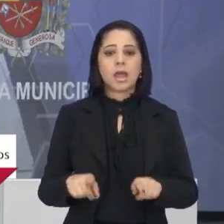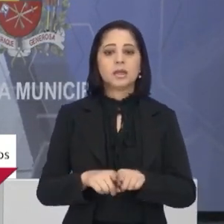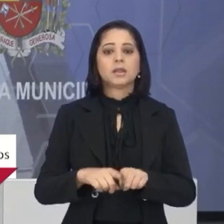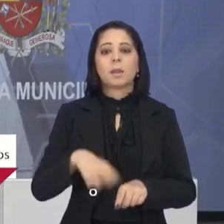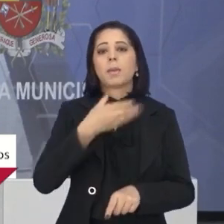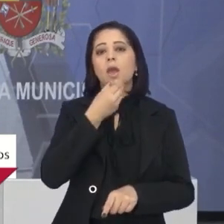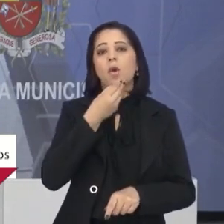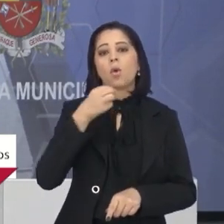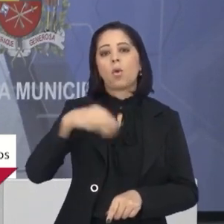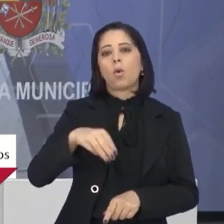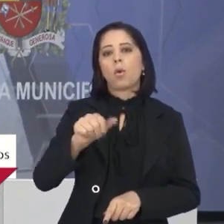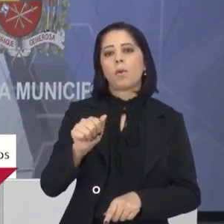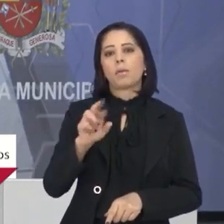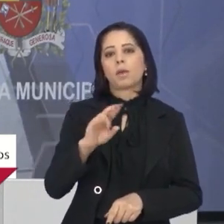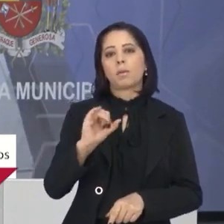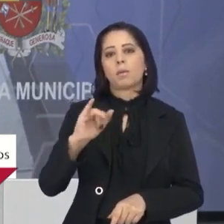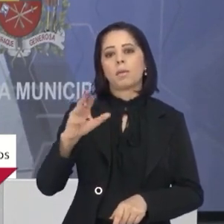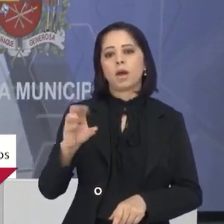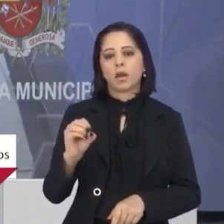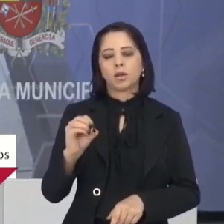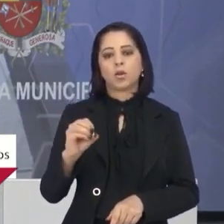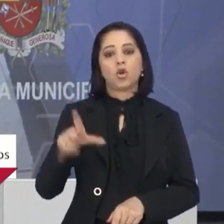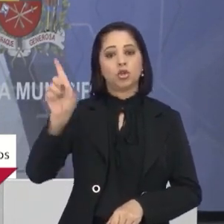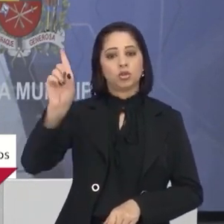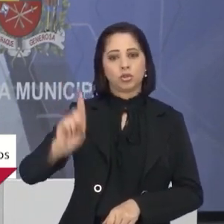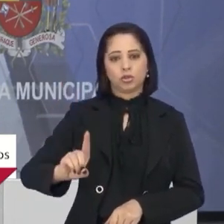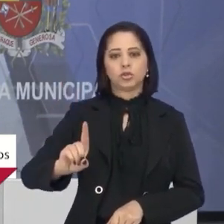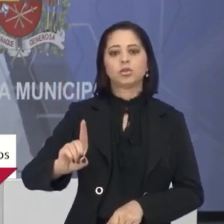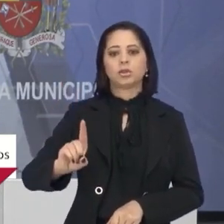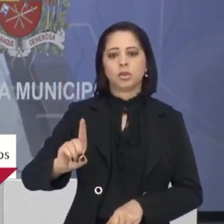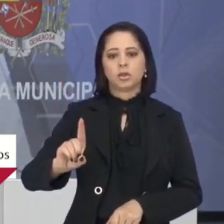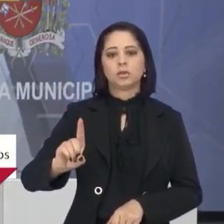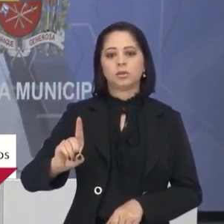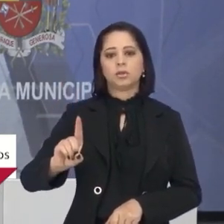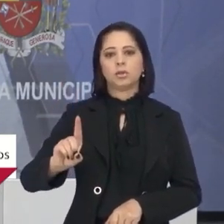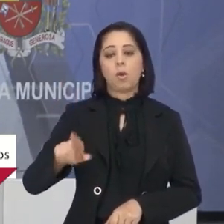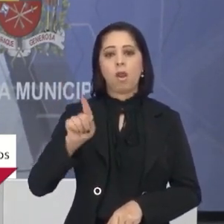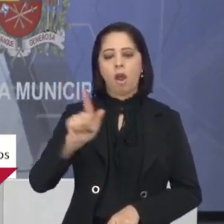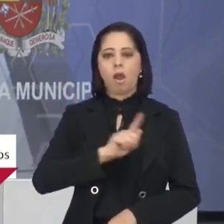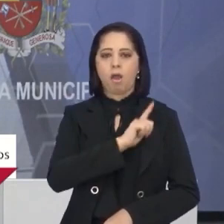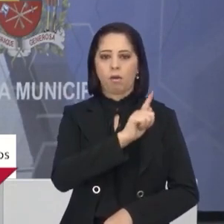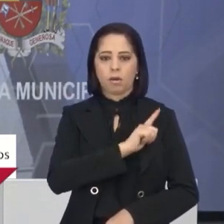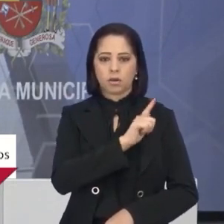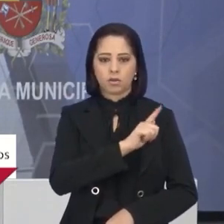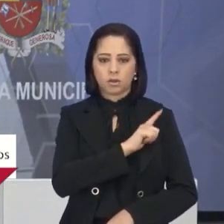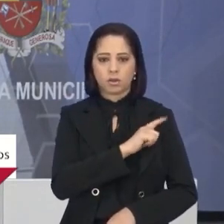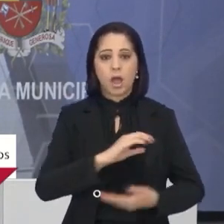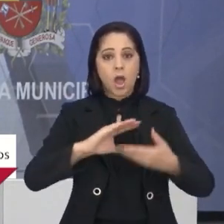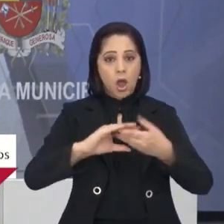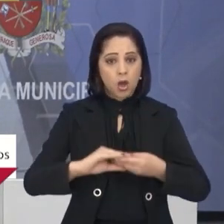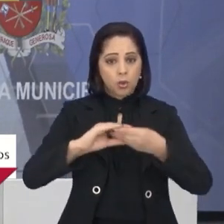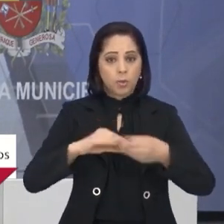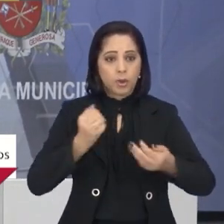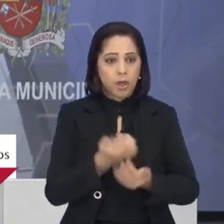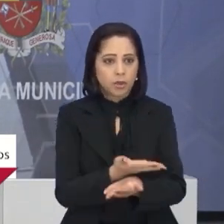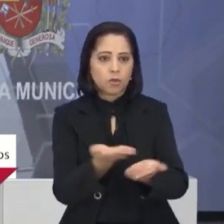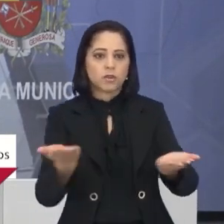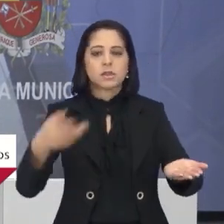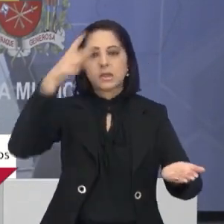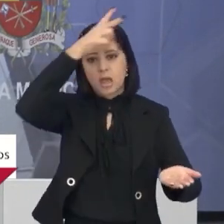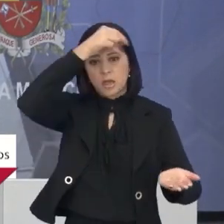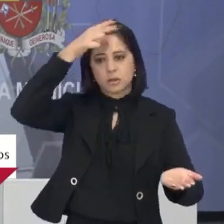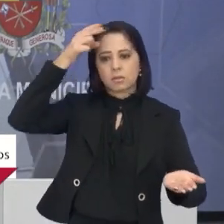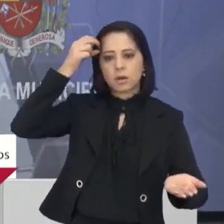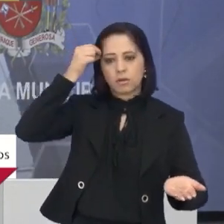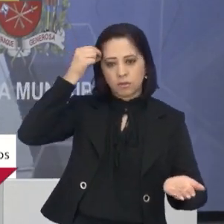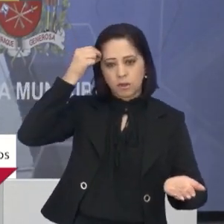Senor Mário mil da Mata Neto diretor da unidade Regional de Guaratinguetá cumprimento as senhoras prefeitas os senhores